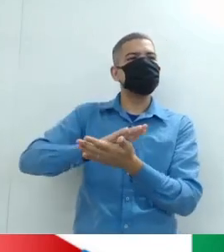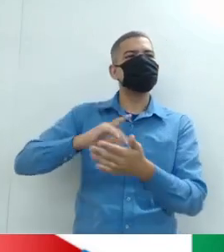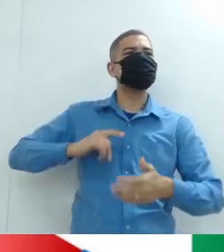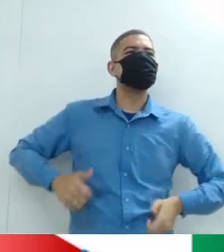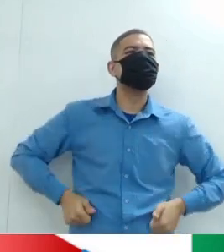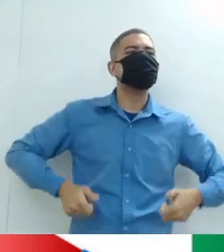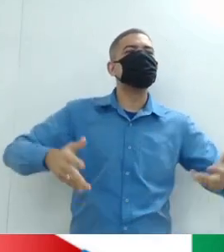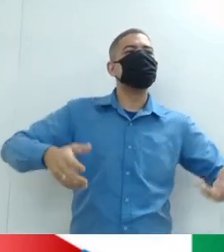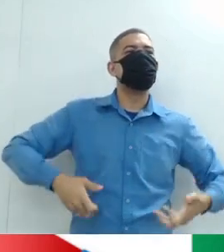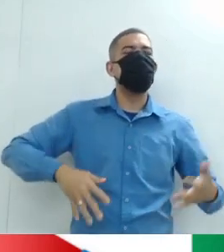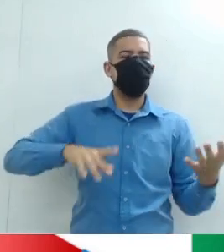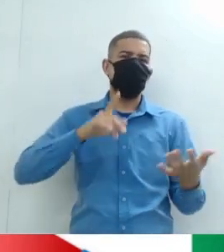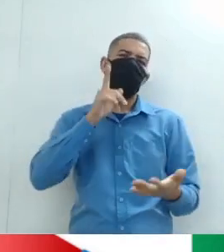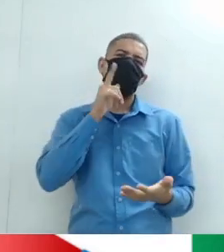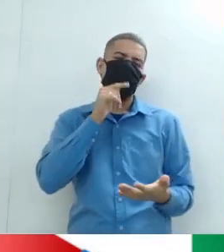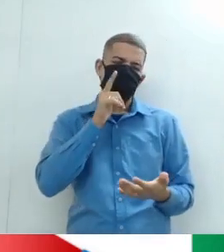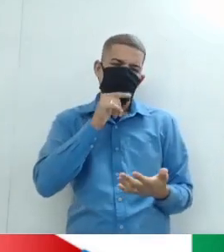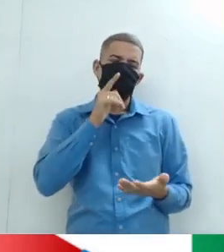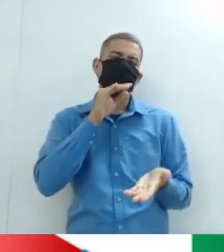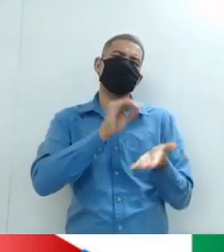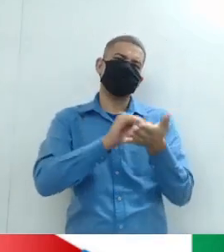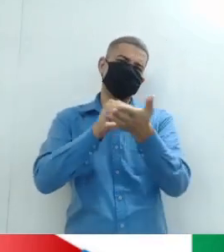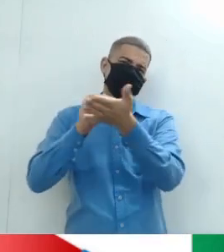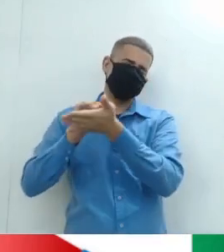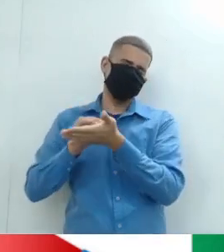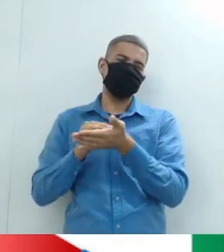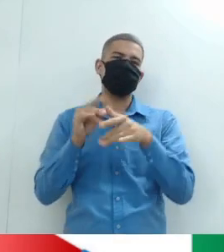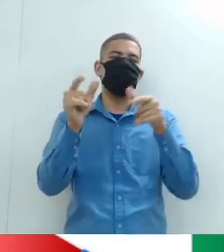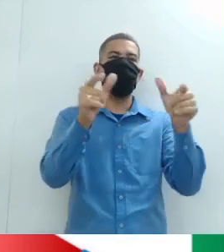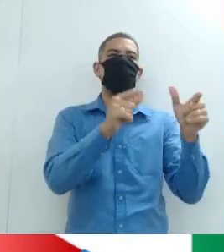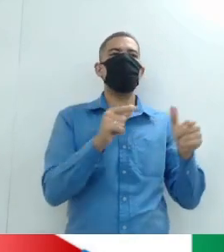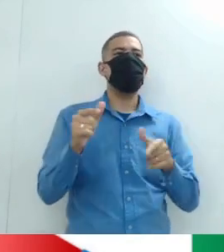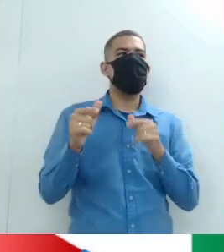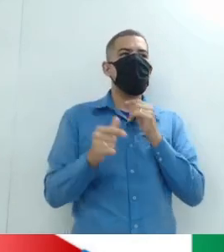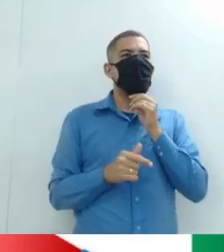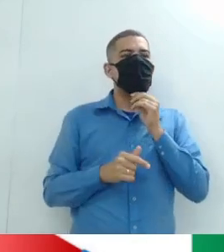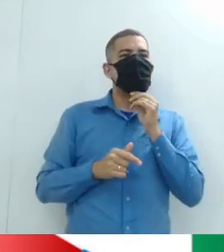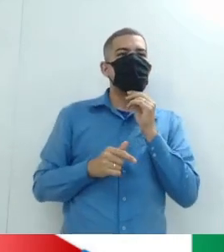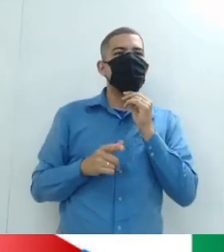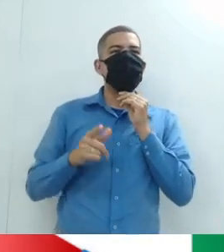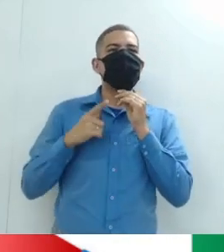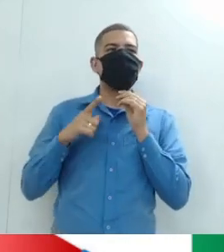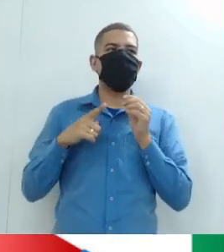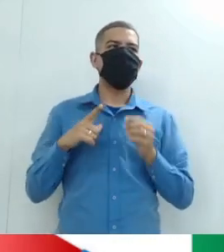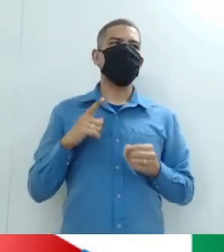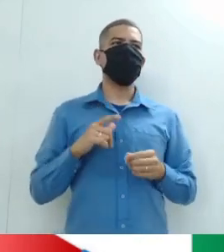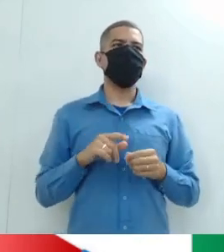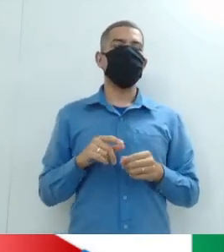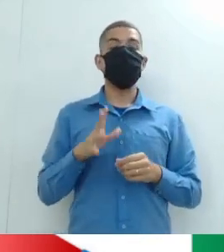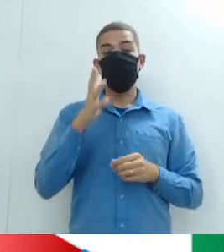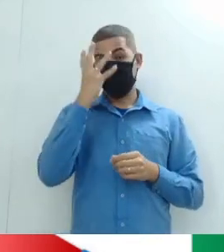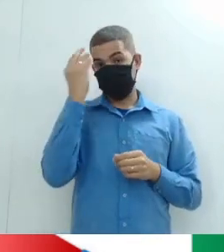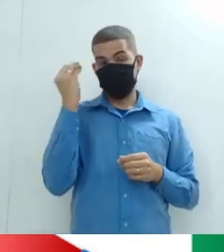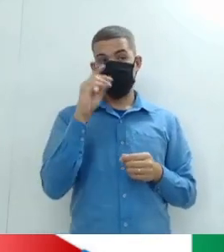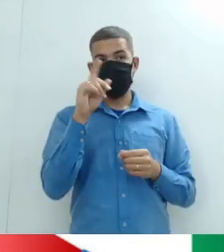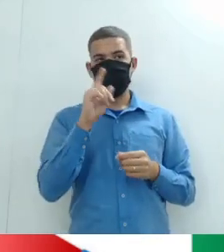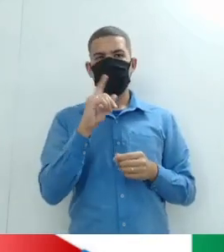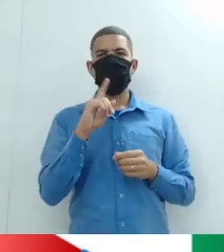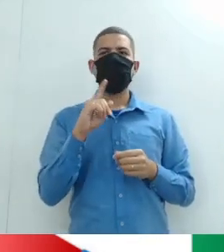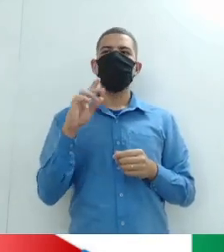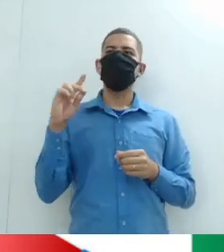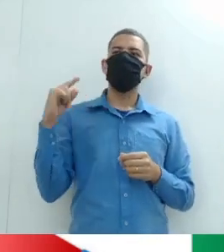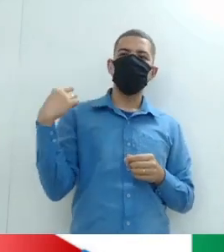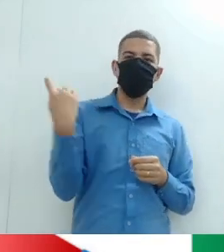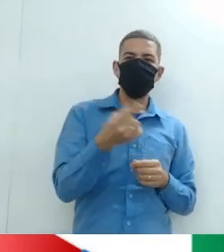e contribui para a falta de escassez de água em outras regiões que dependem do abastecimento diário. Não esquece, nem todo mundo